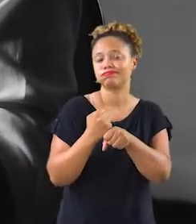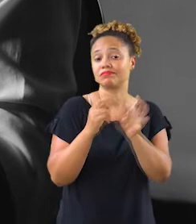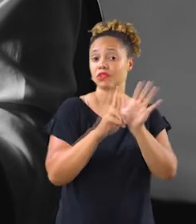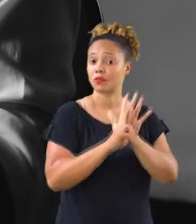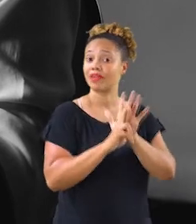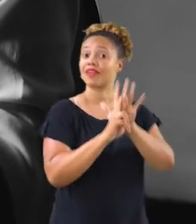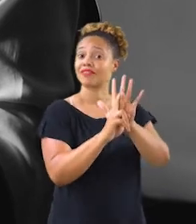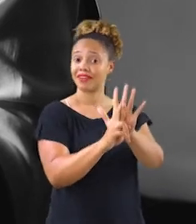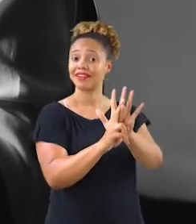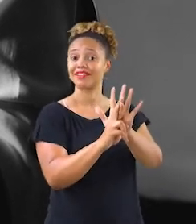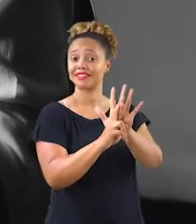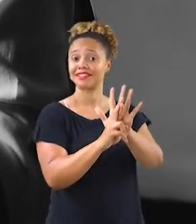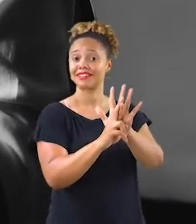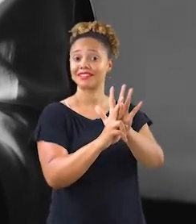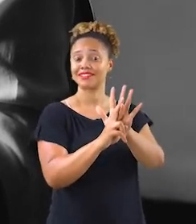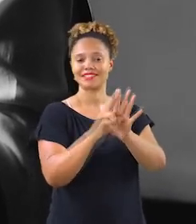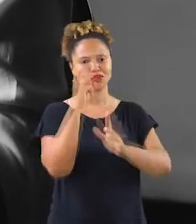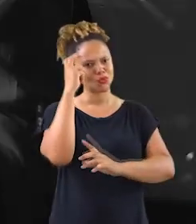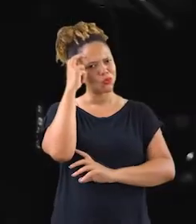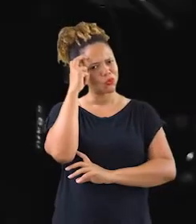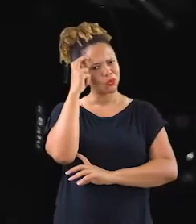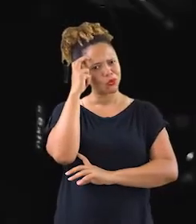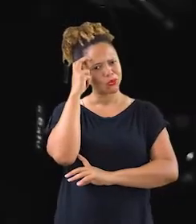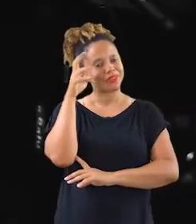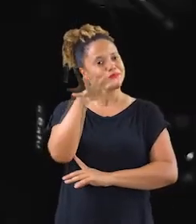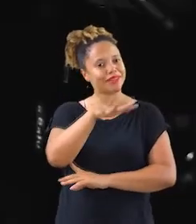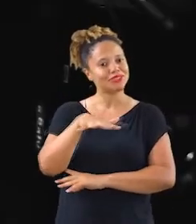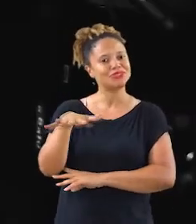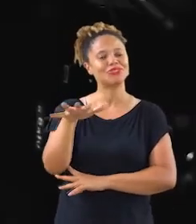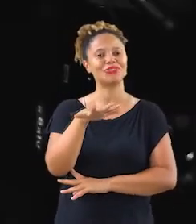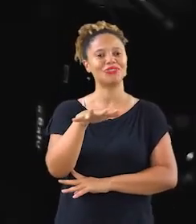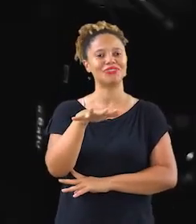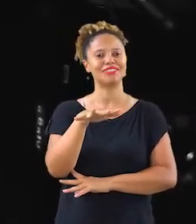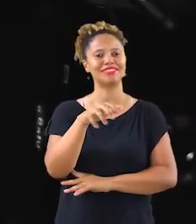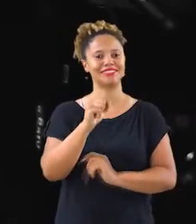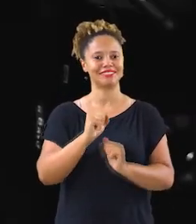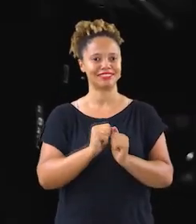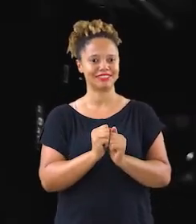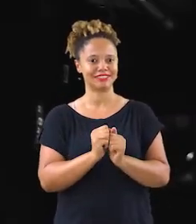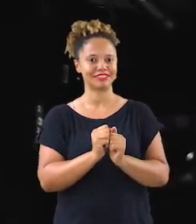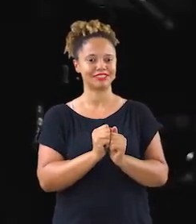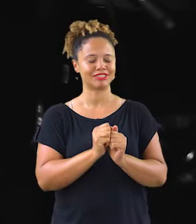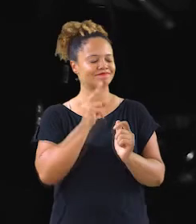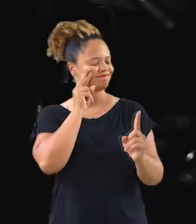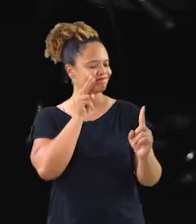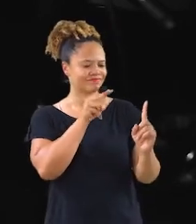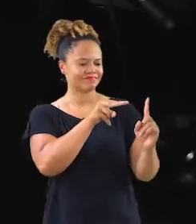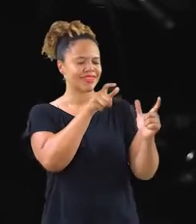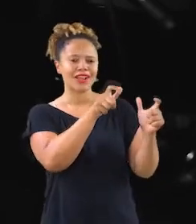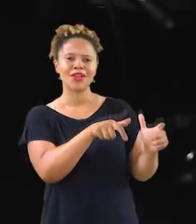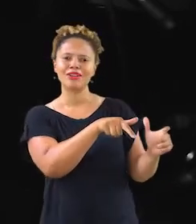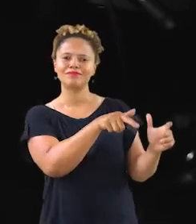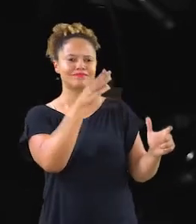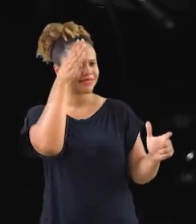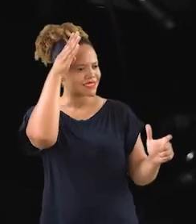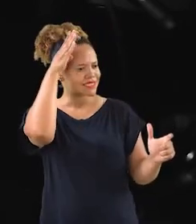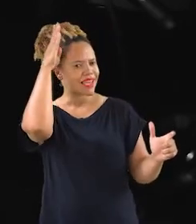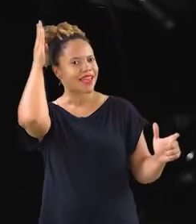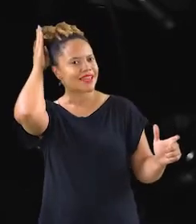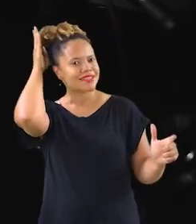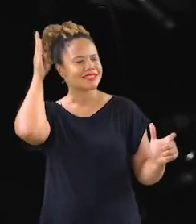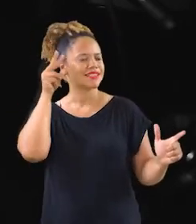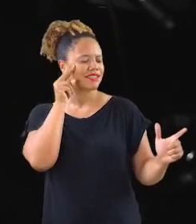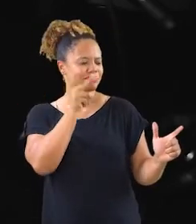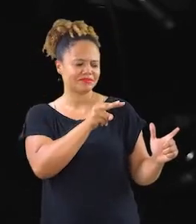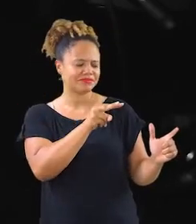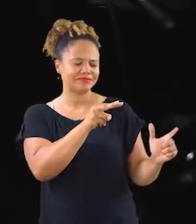referência de cultura. Então acho que é uma grande vitrine da música e também